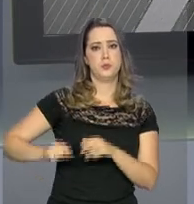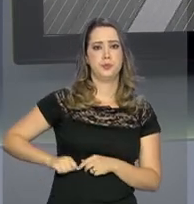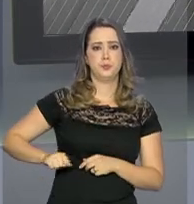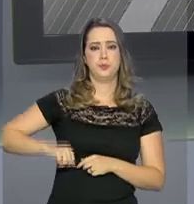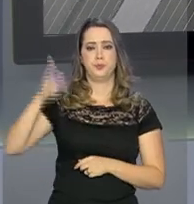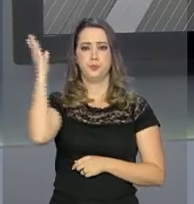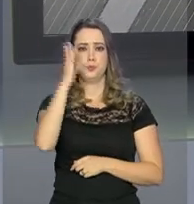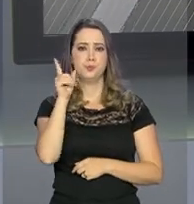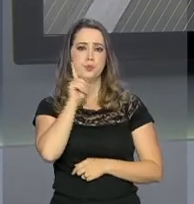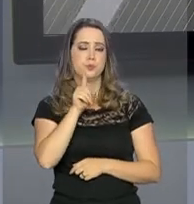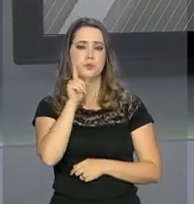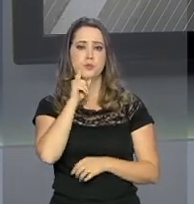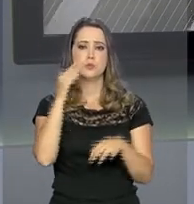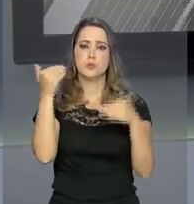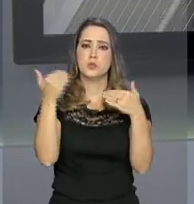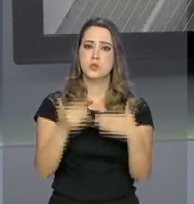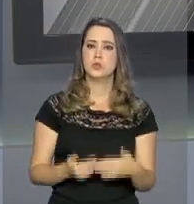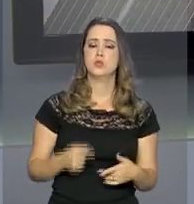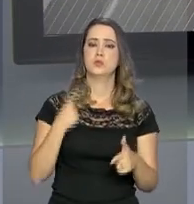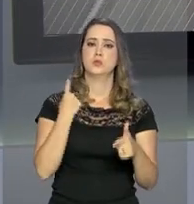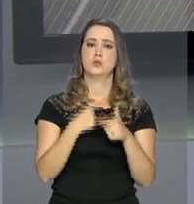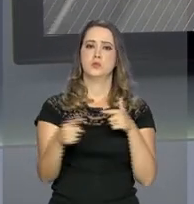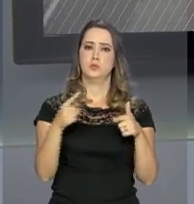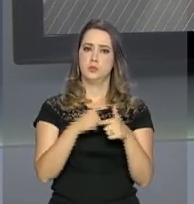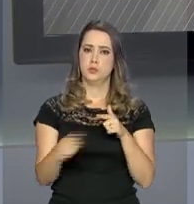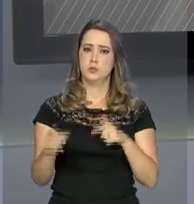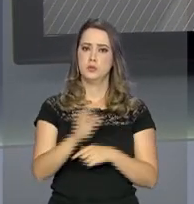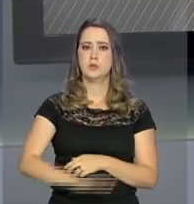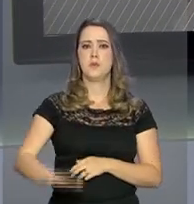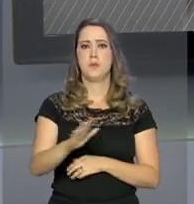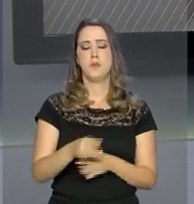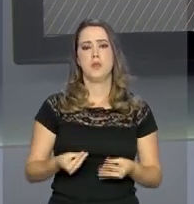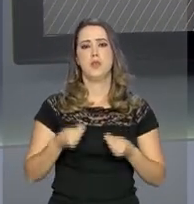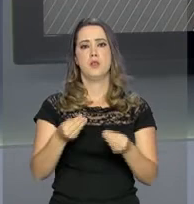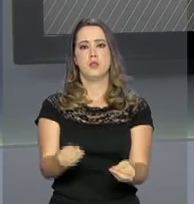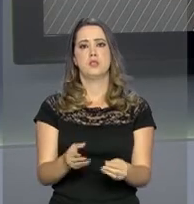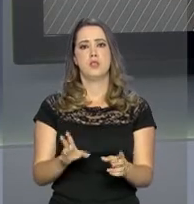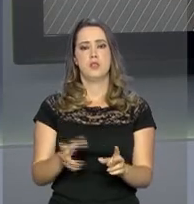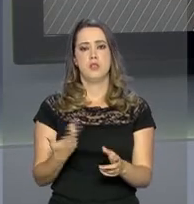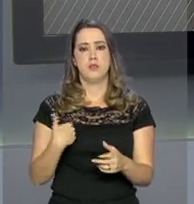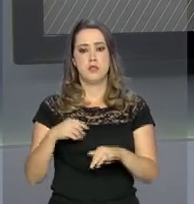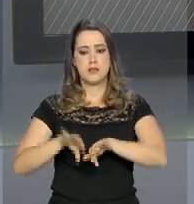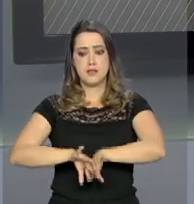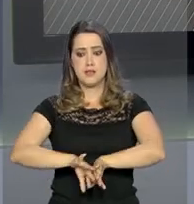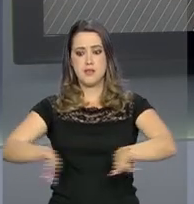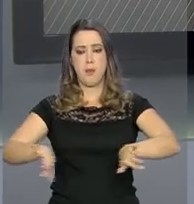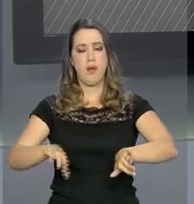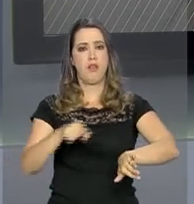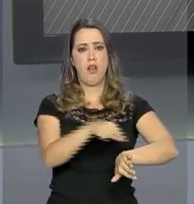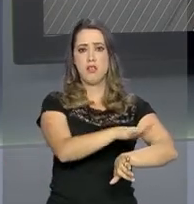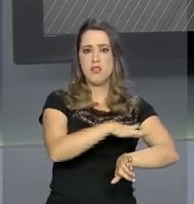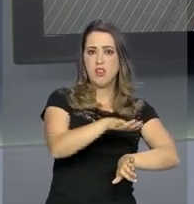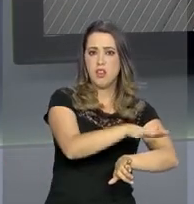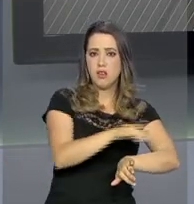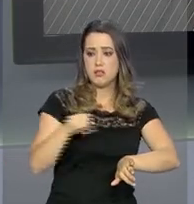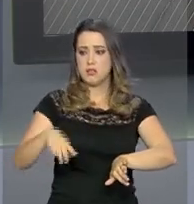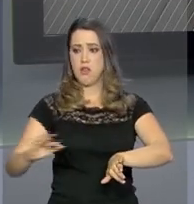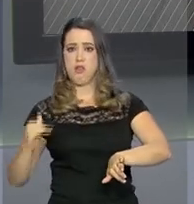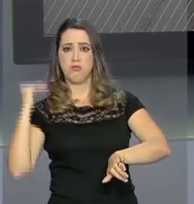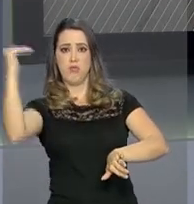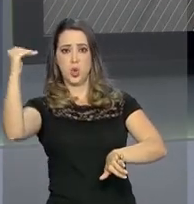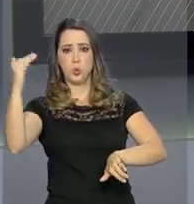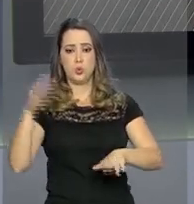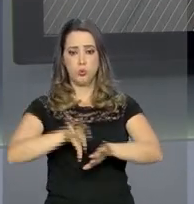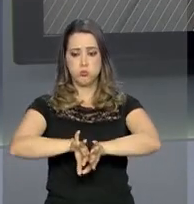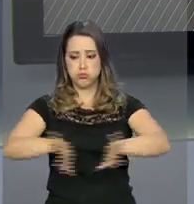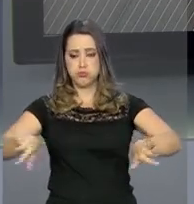consulados brasileiros nos Estados Unidos diante do caso das crianças que vêm sendo mantidas sob custódia, separadas dos pais ou